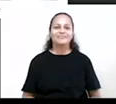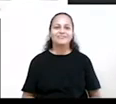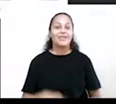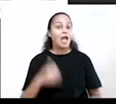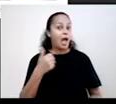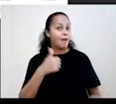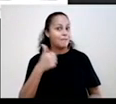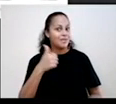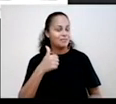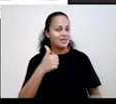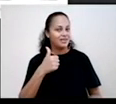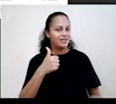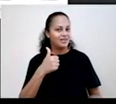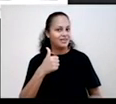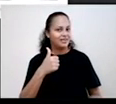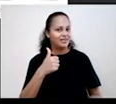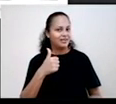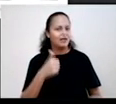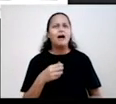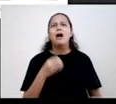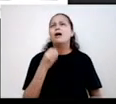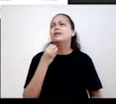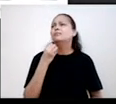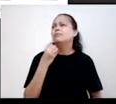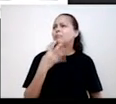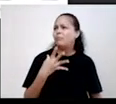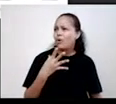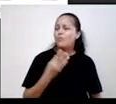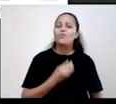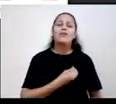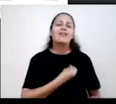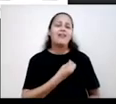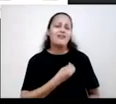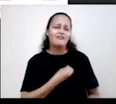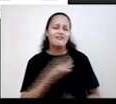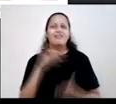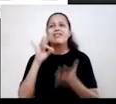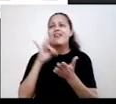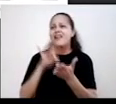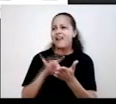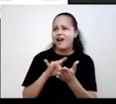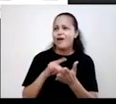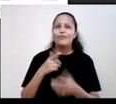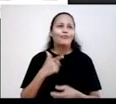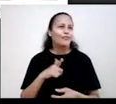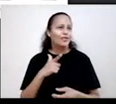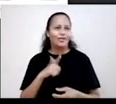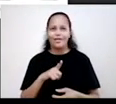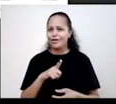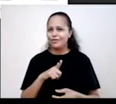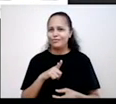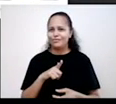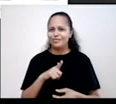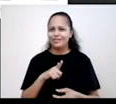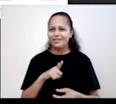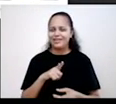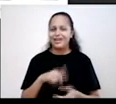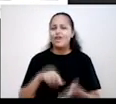Olha aí, então a primeira, ó. Ainda bem que a vida real não tem corretor